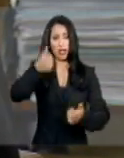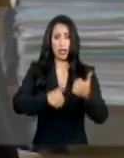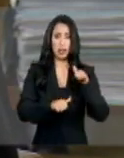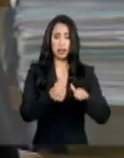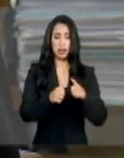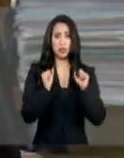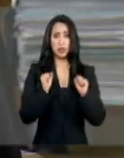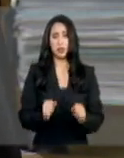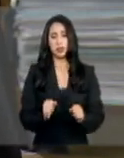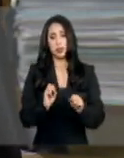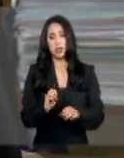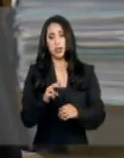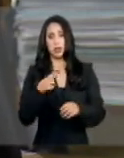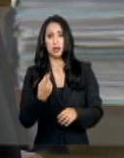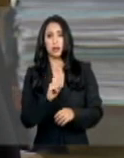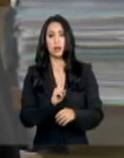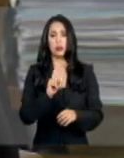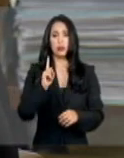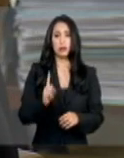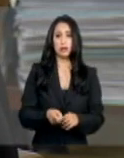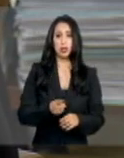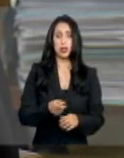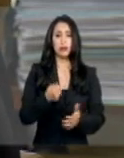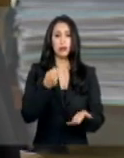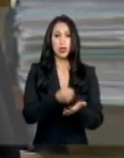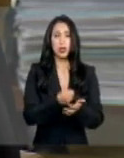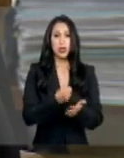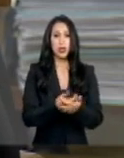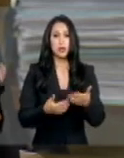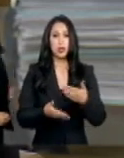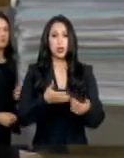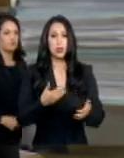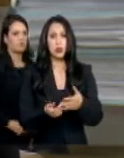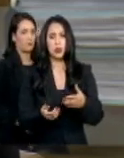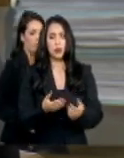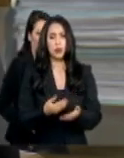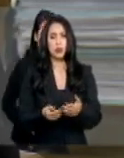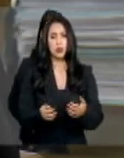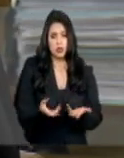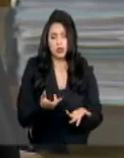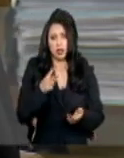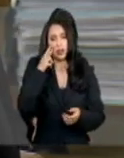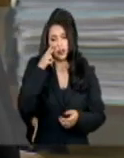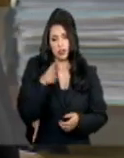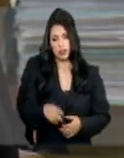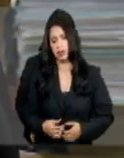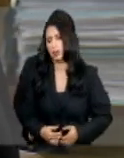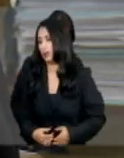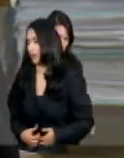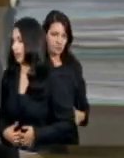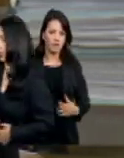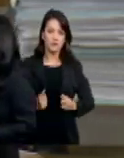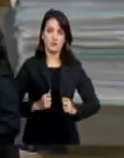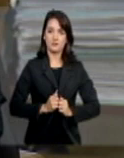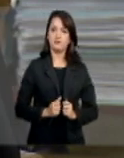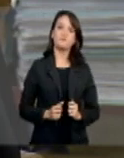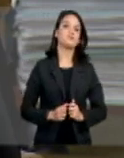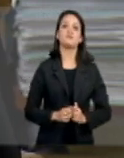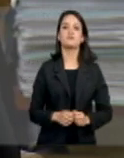ou não naquele caso de se cobrar qualquer tipo de receita pela utilização de áreas públicas a ampliação